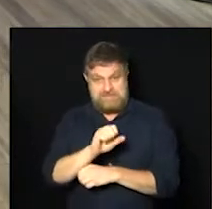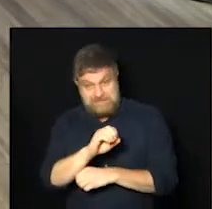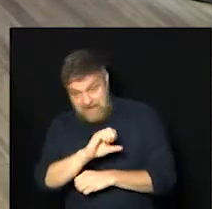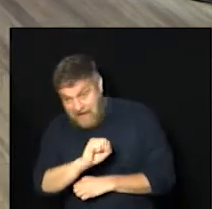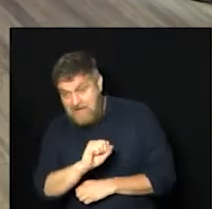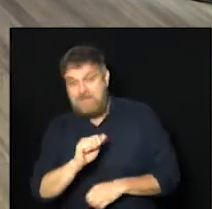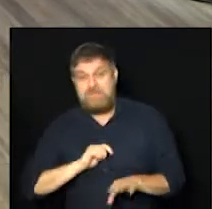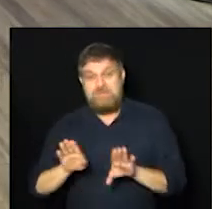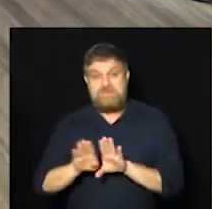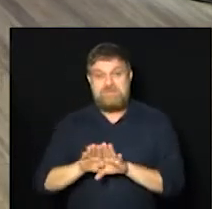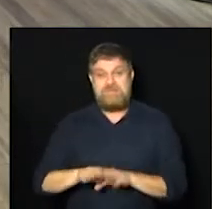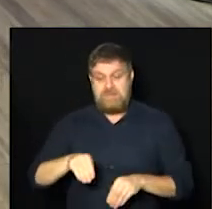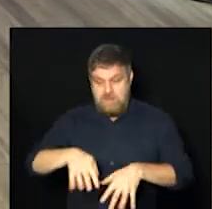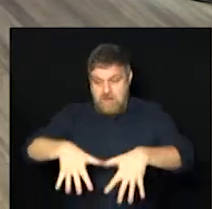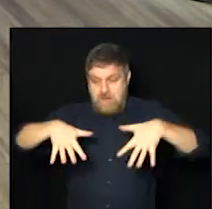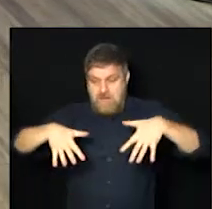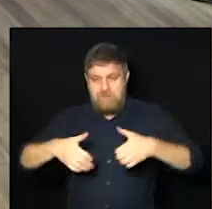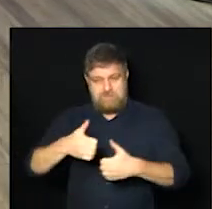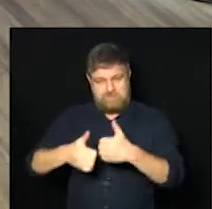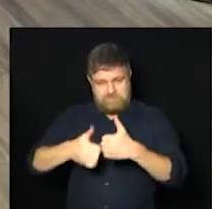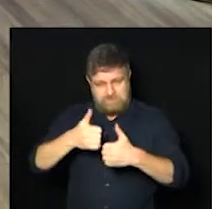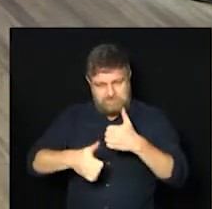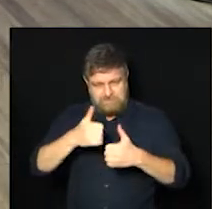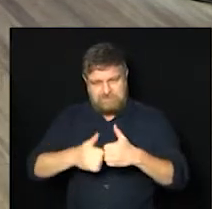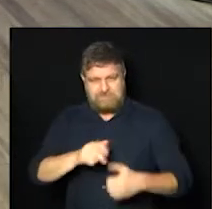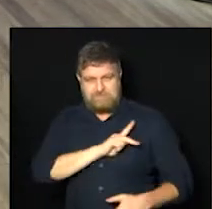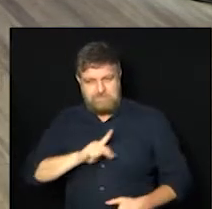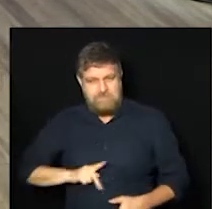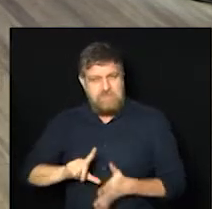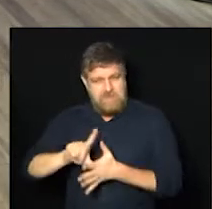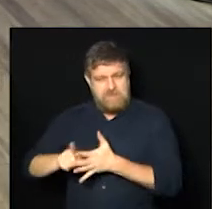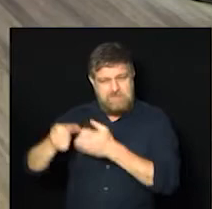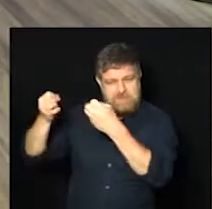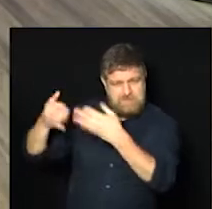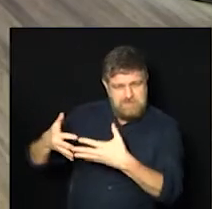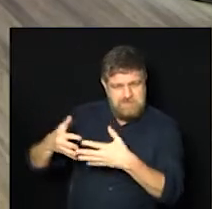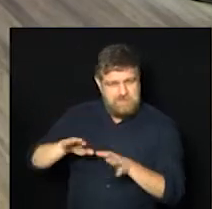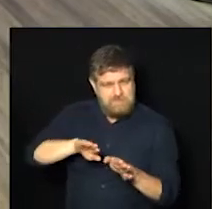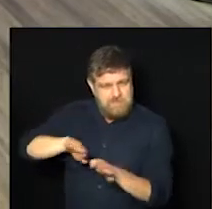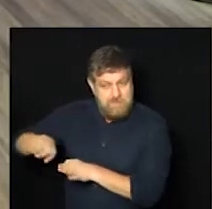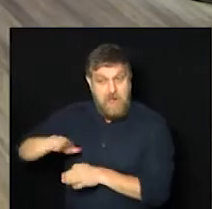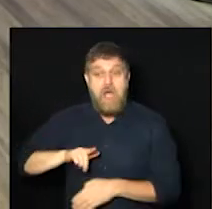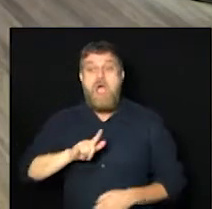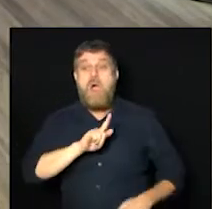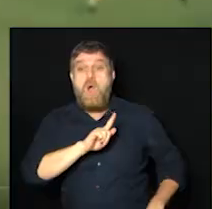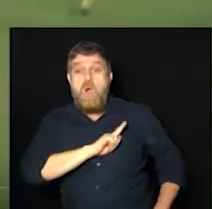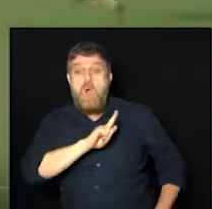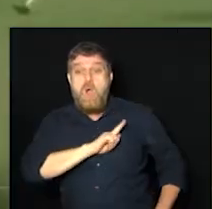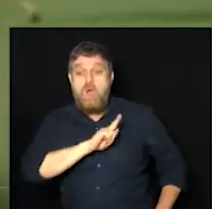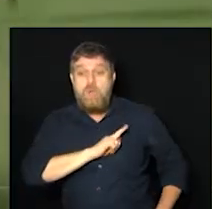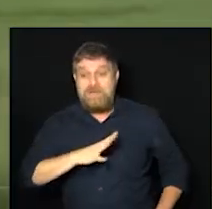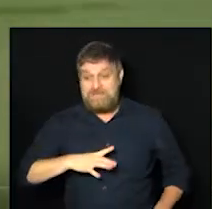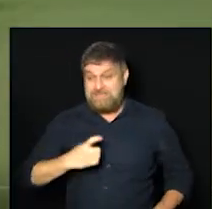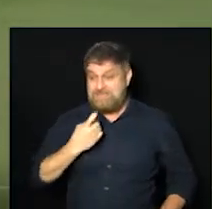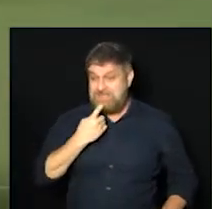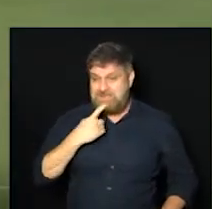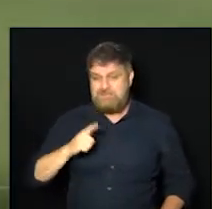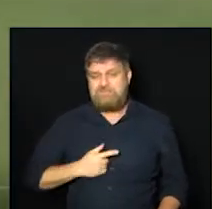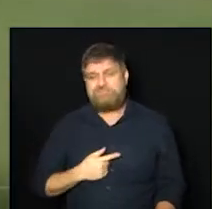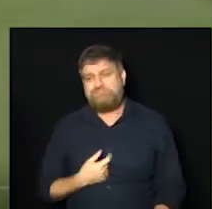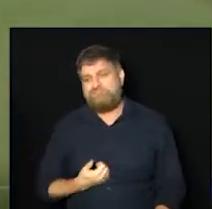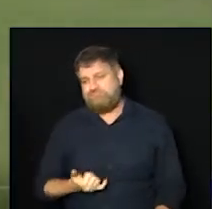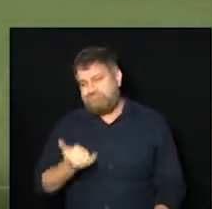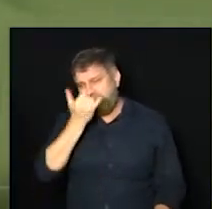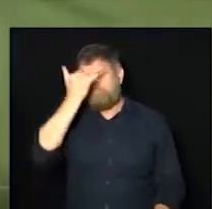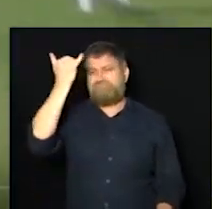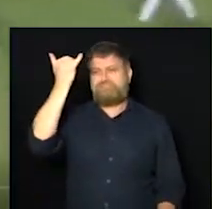aí no Câmara Total a gente fala depois mais sobre este assunto. E o Guarani, no Brinco de Ouro, decepcionou, hein?